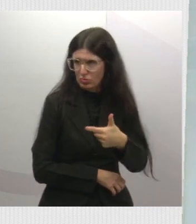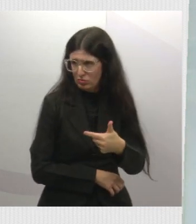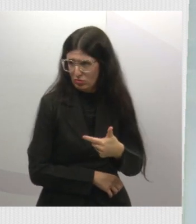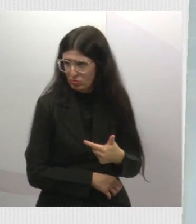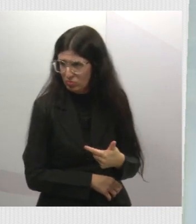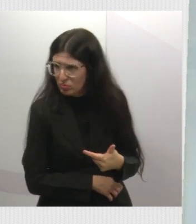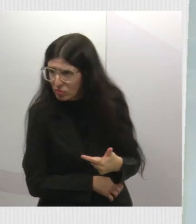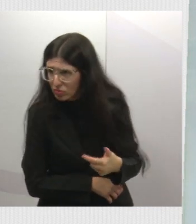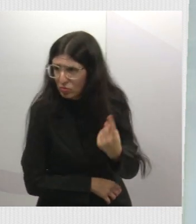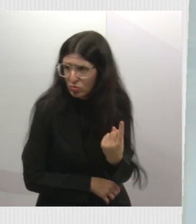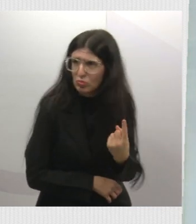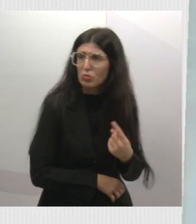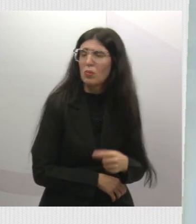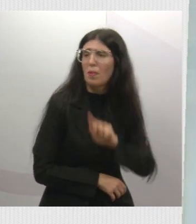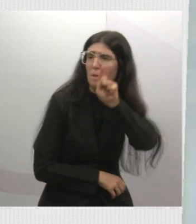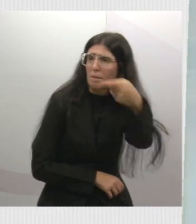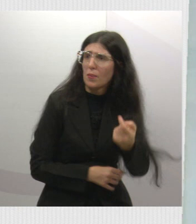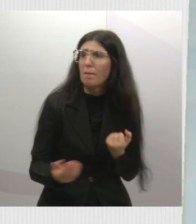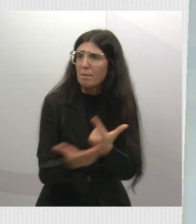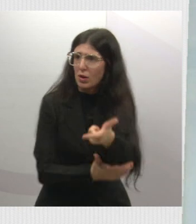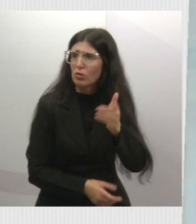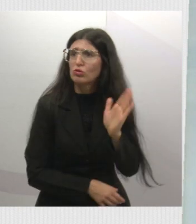1.877.000, dando um percentual de